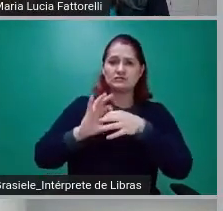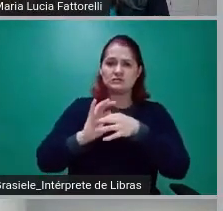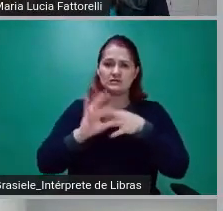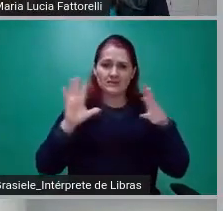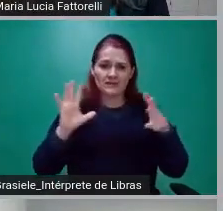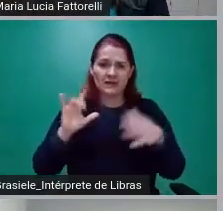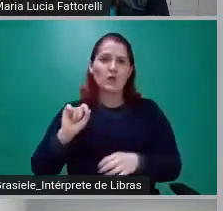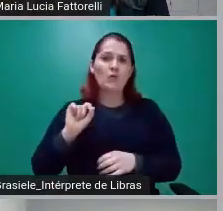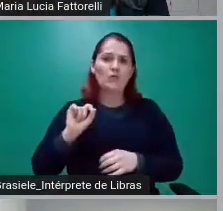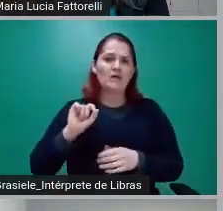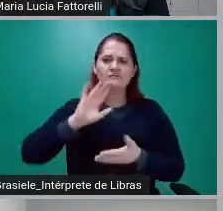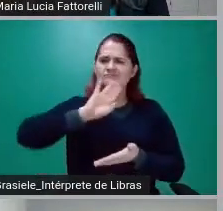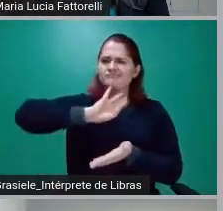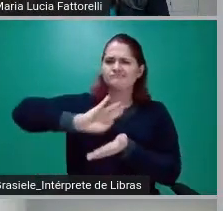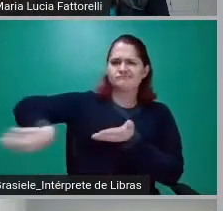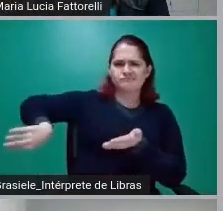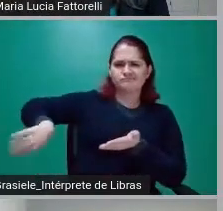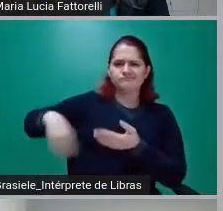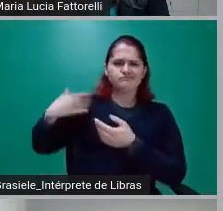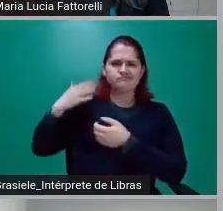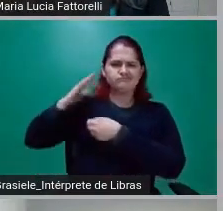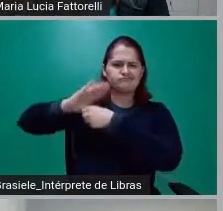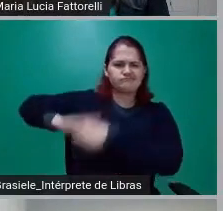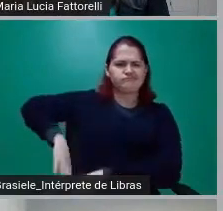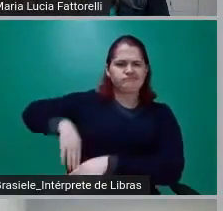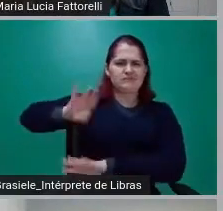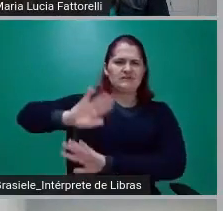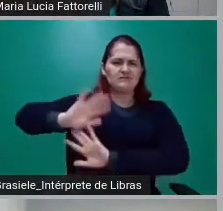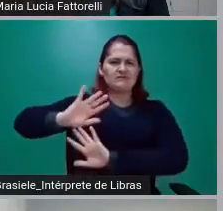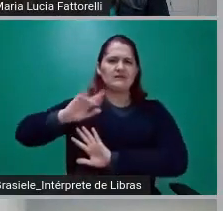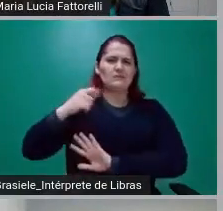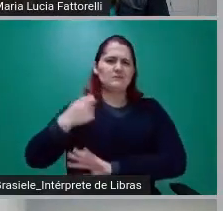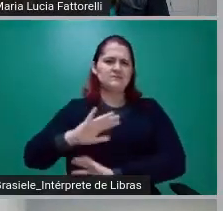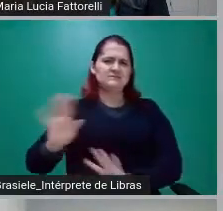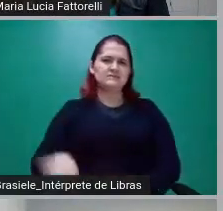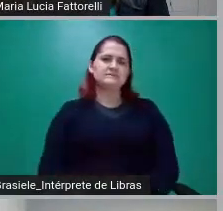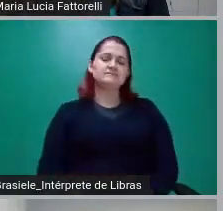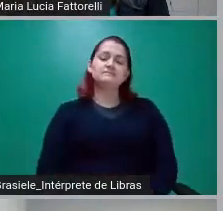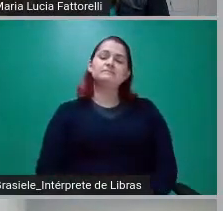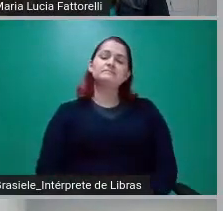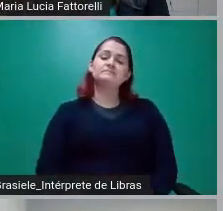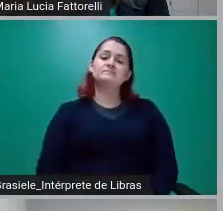estão descartados, absolutamente descartados.